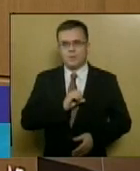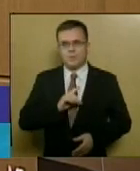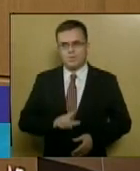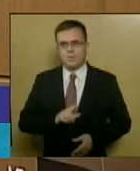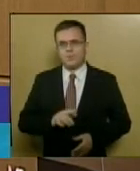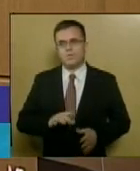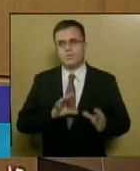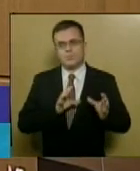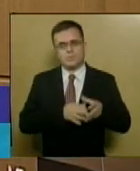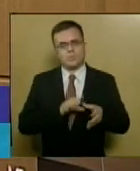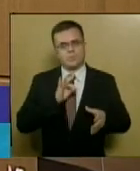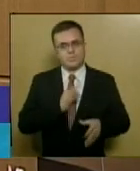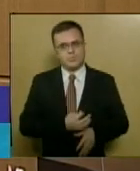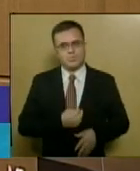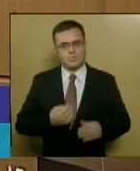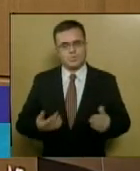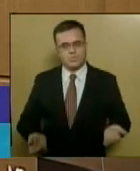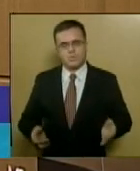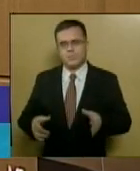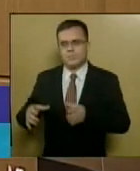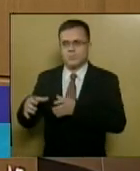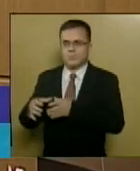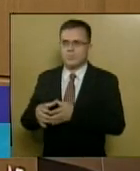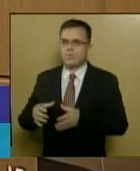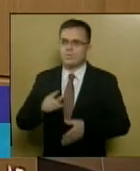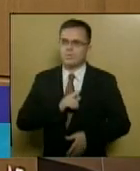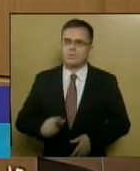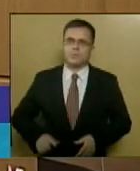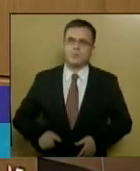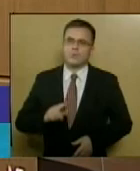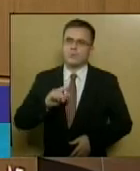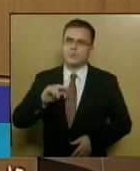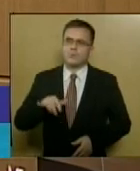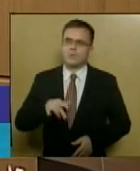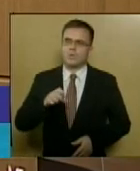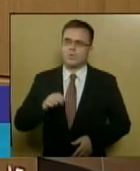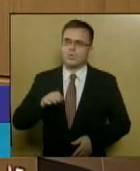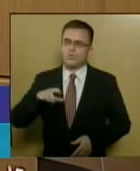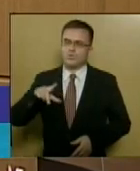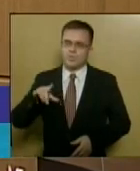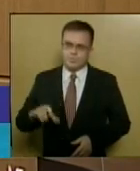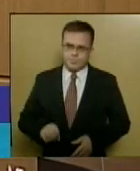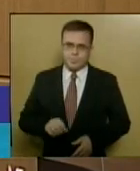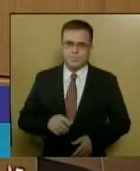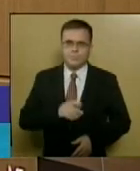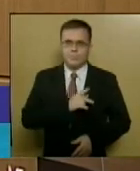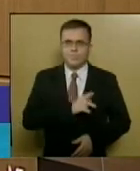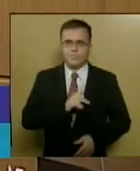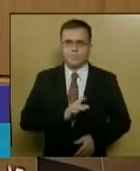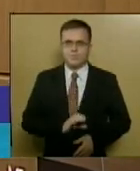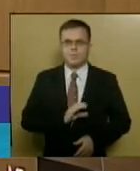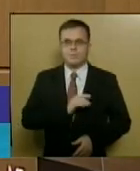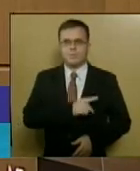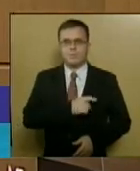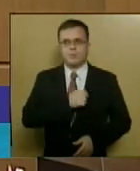Jorge Passos, líder do Bloco Parlamentar, PP, PSC, PTC, PSB.